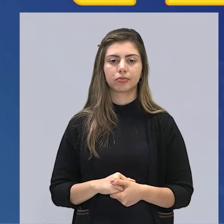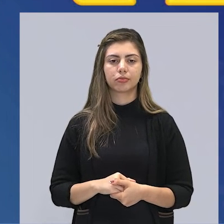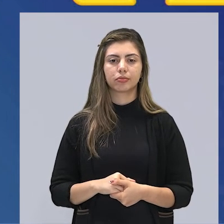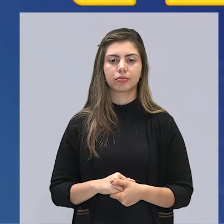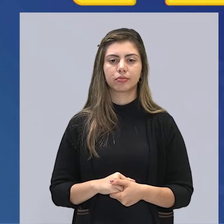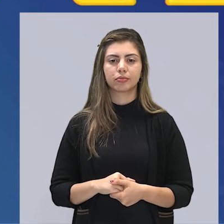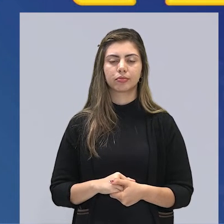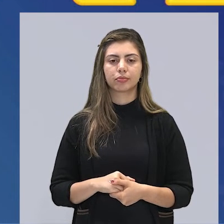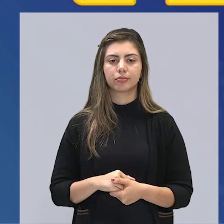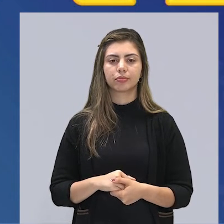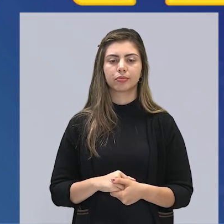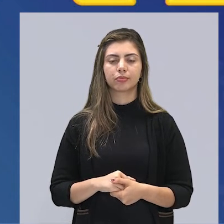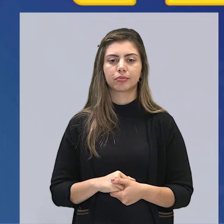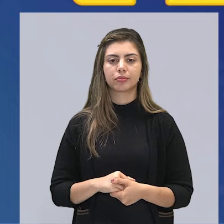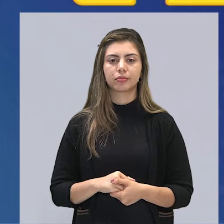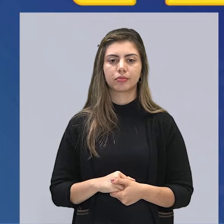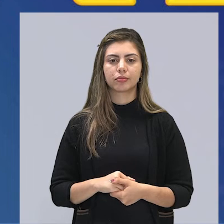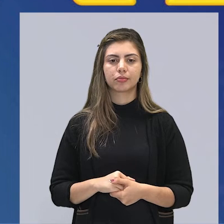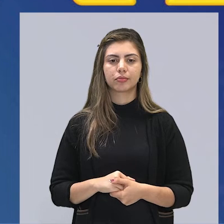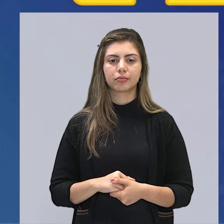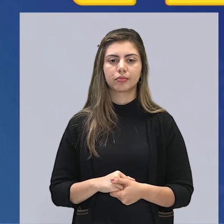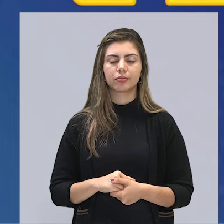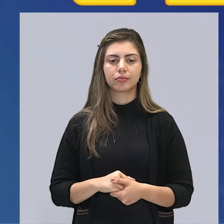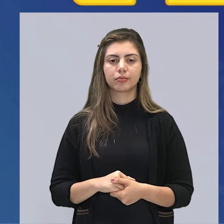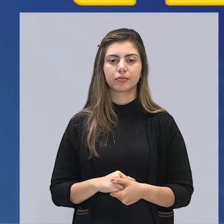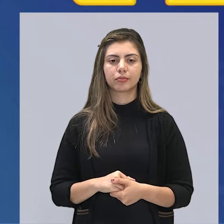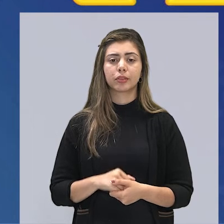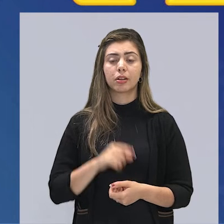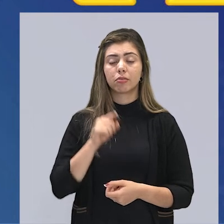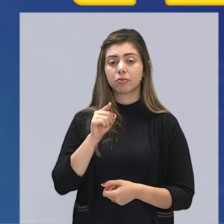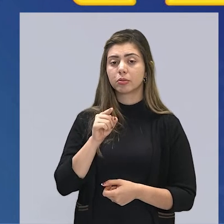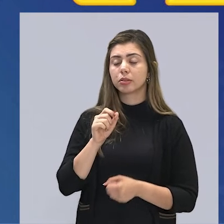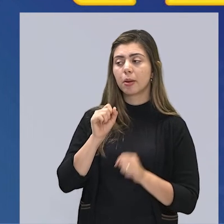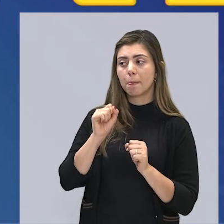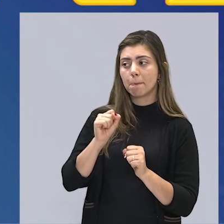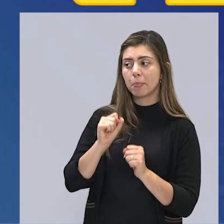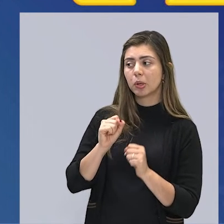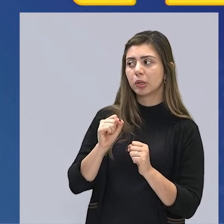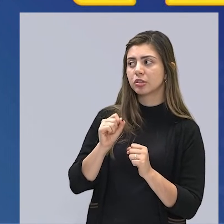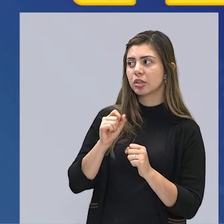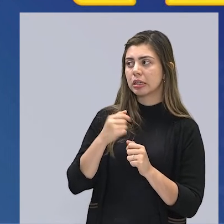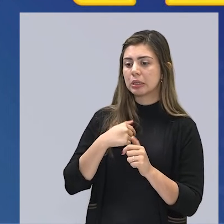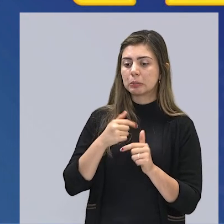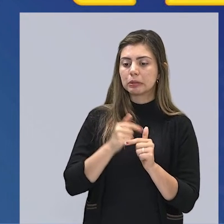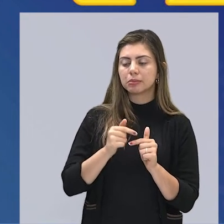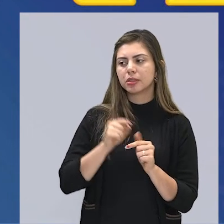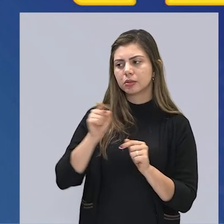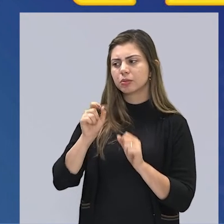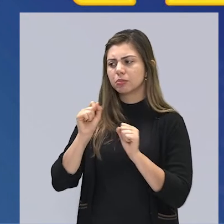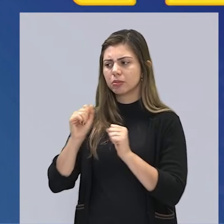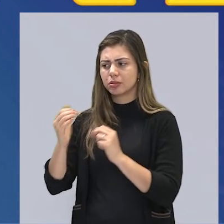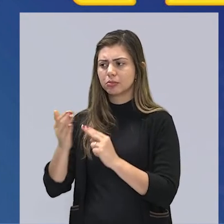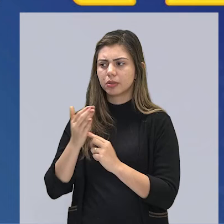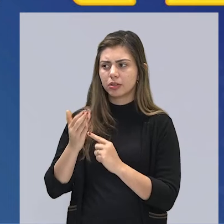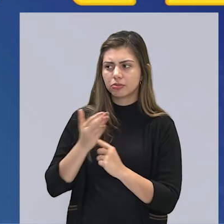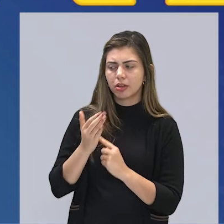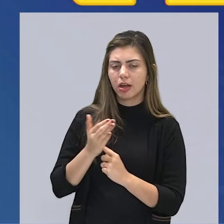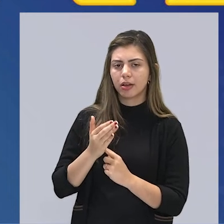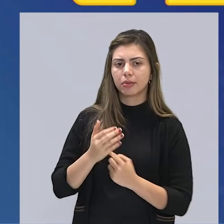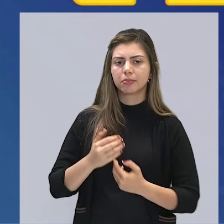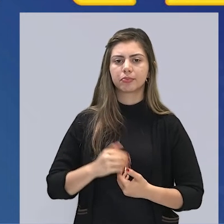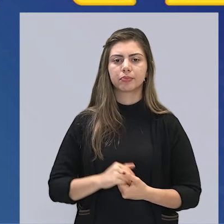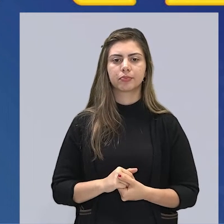Could you help me with this problem? Você poderia me ajudar com esse problema? Could you help me? Could you help